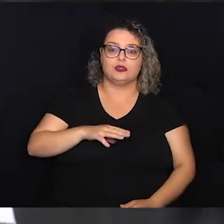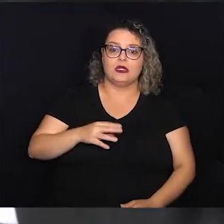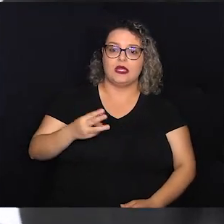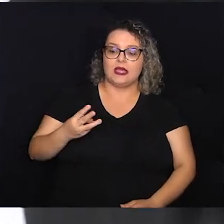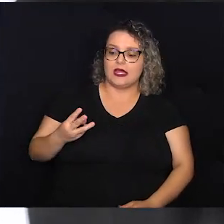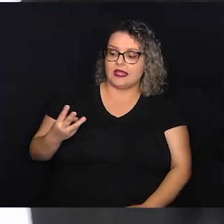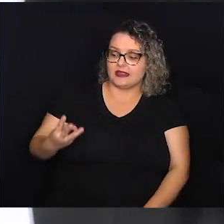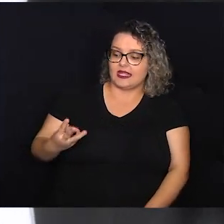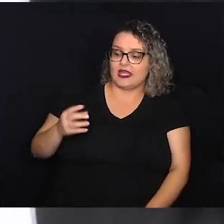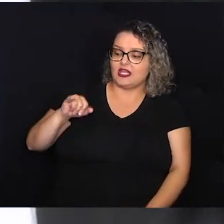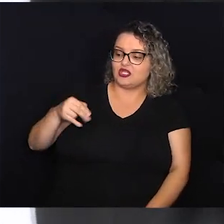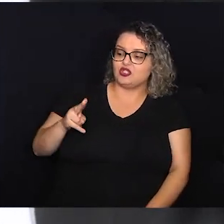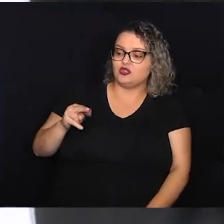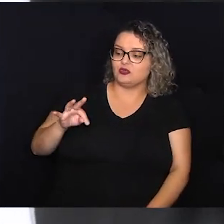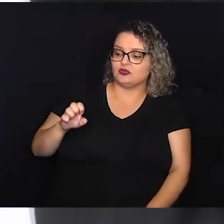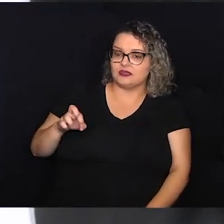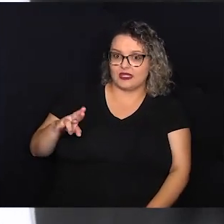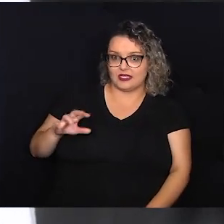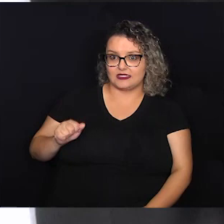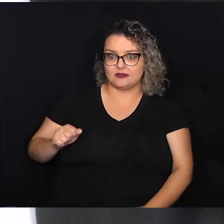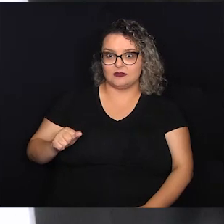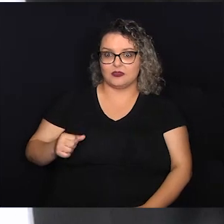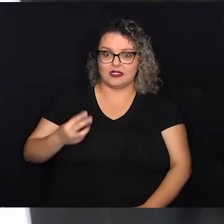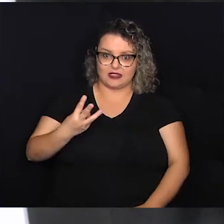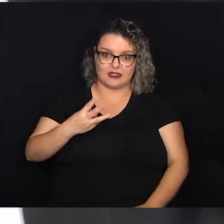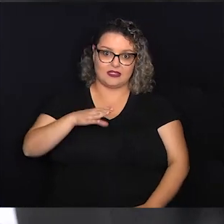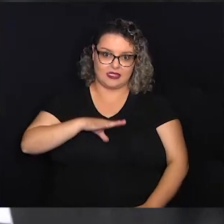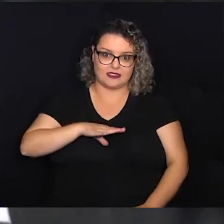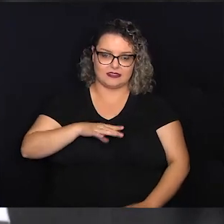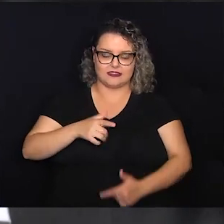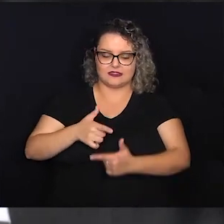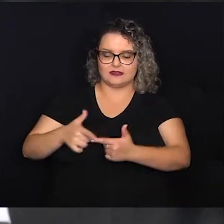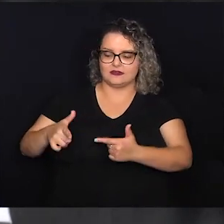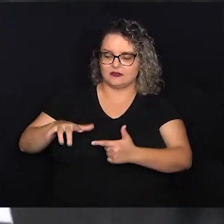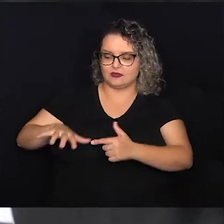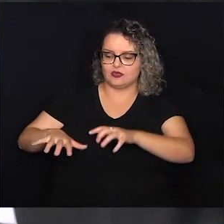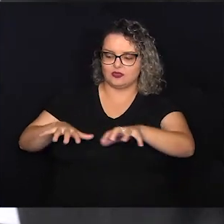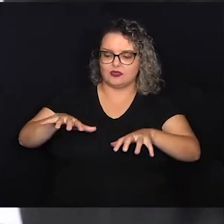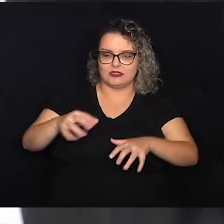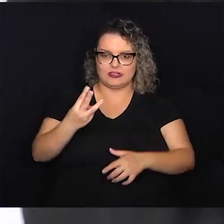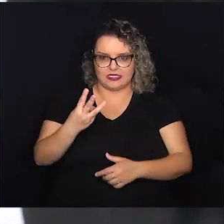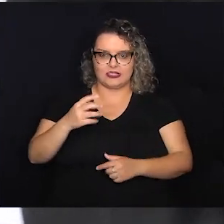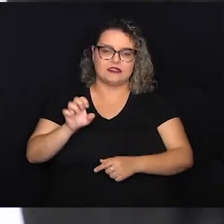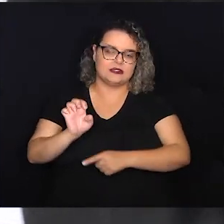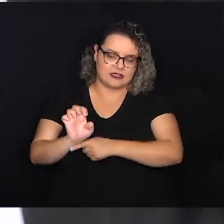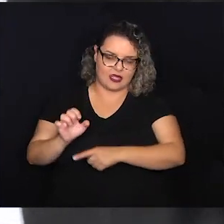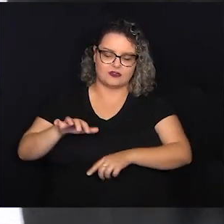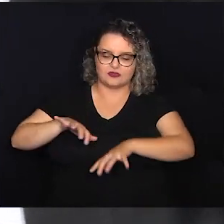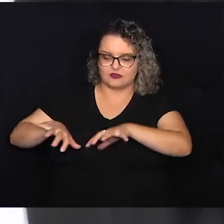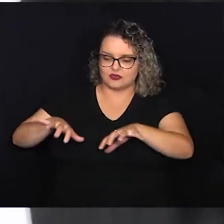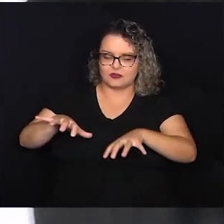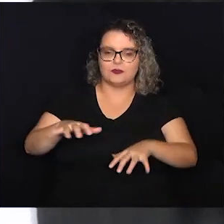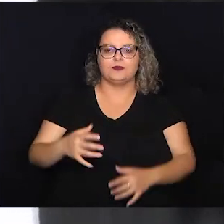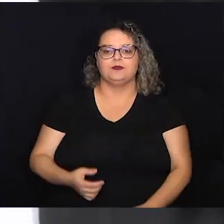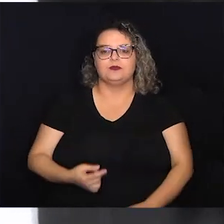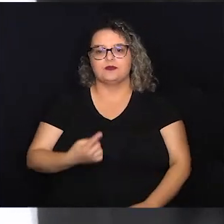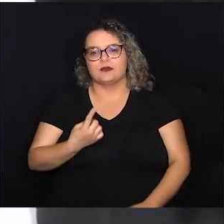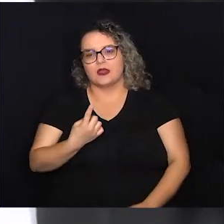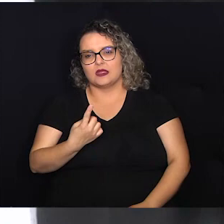É uma cidade chamada Três Fronteiras, recebe o nome devido a isso, de ser a divisa entre 3